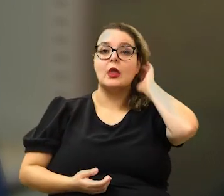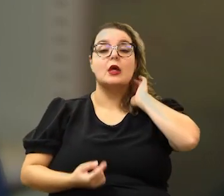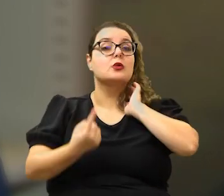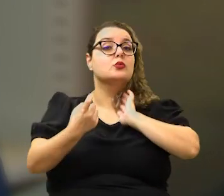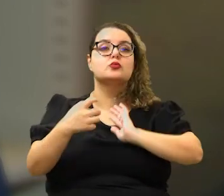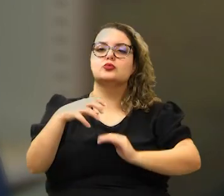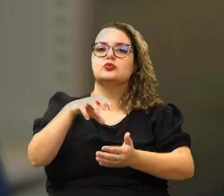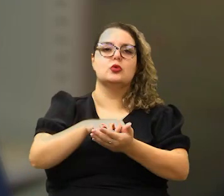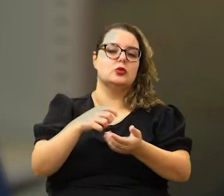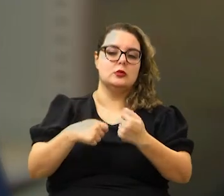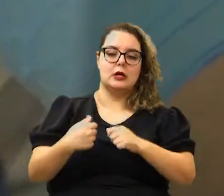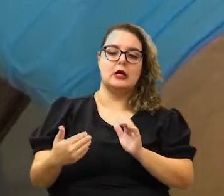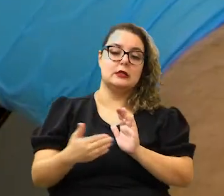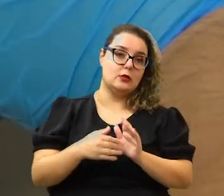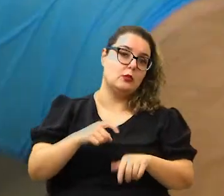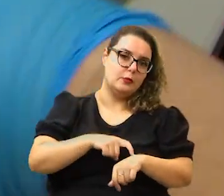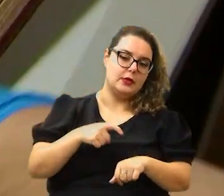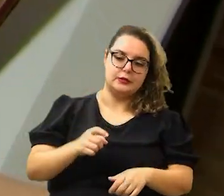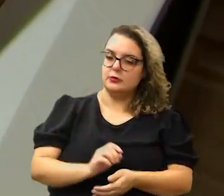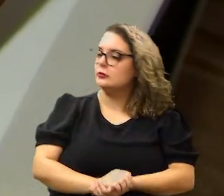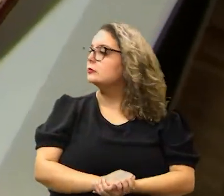único órgão administrativo até então.